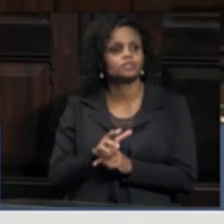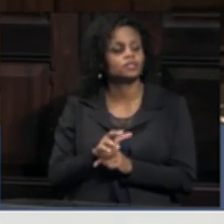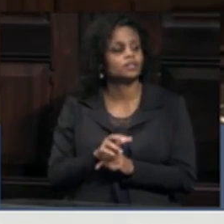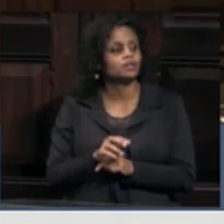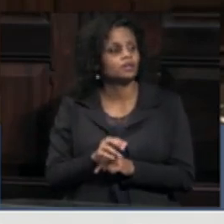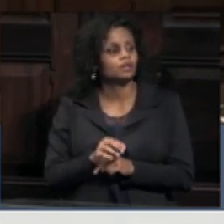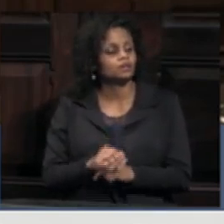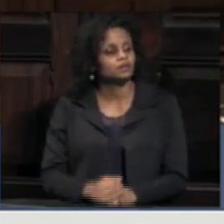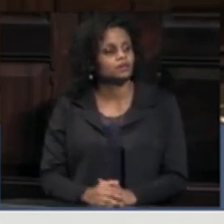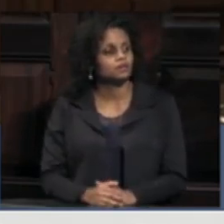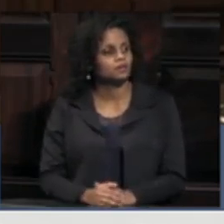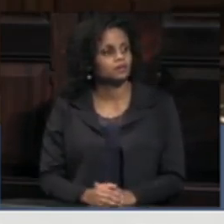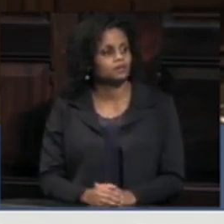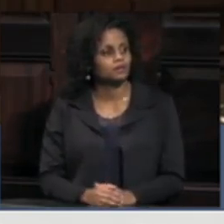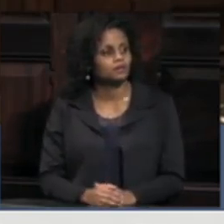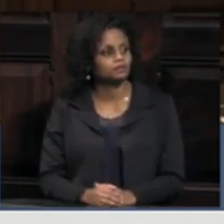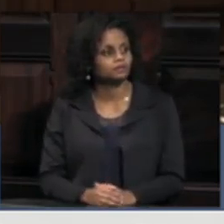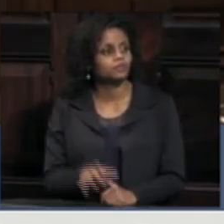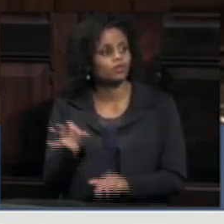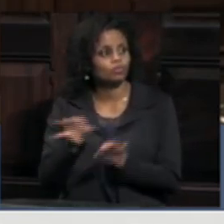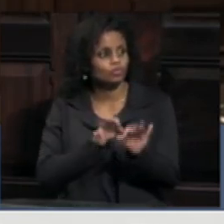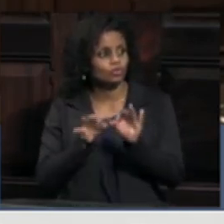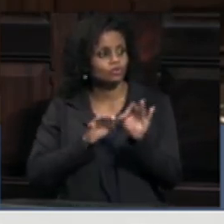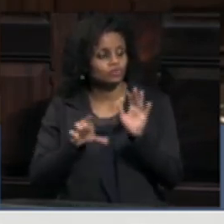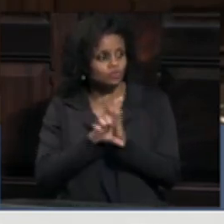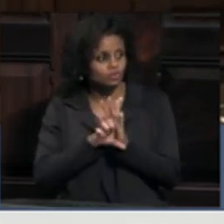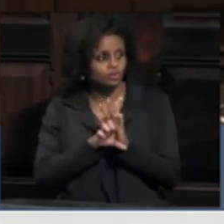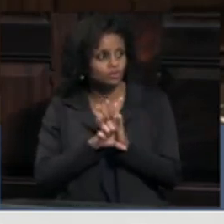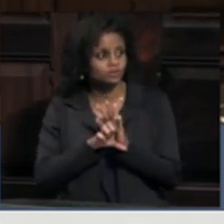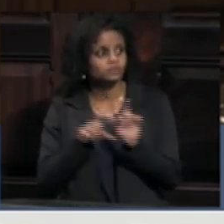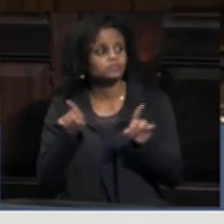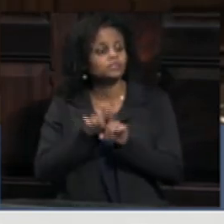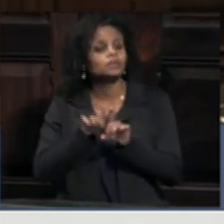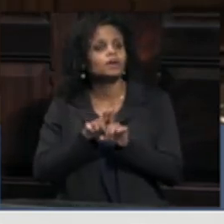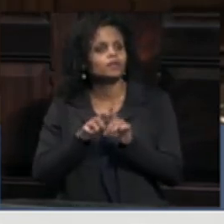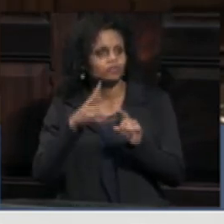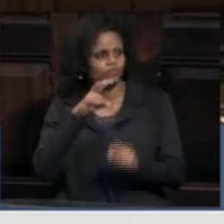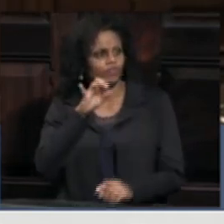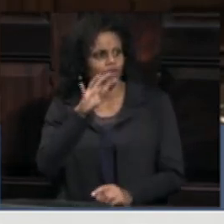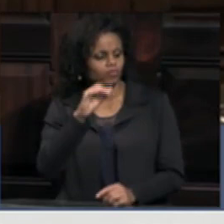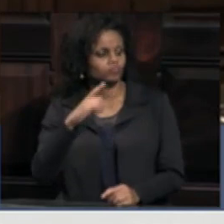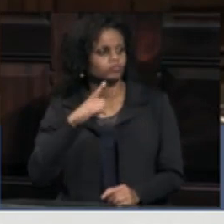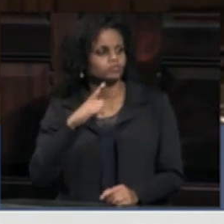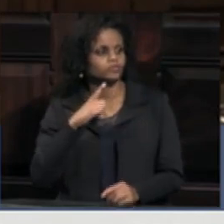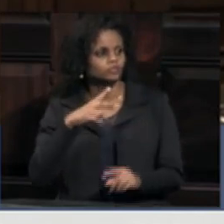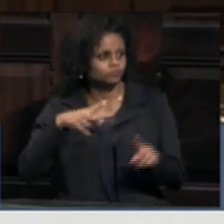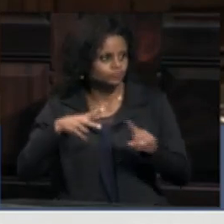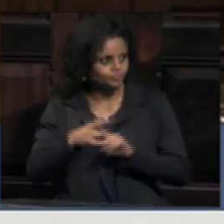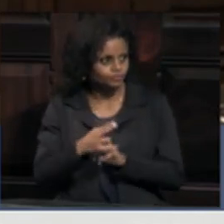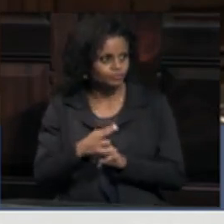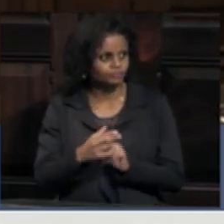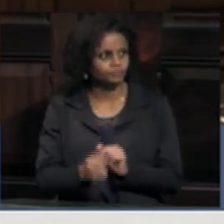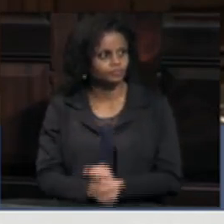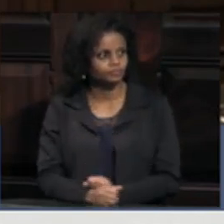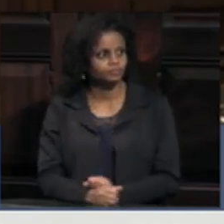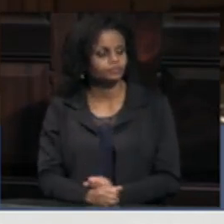análogas. Esse projeto também foi vetado e também consta da pauta de